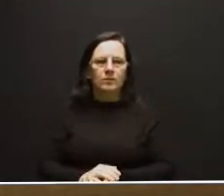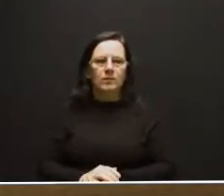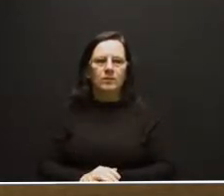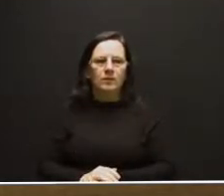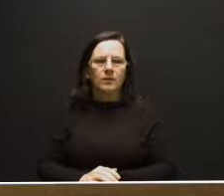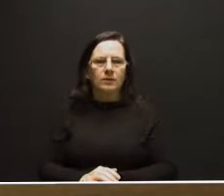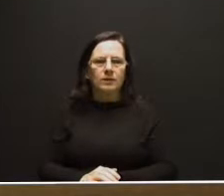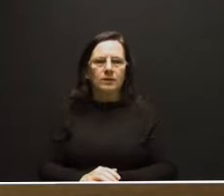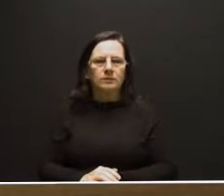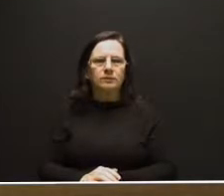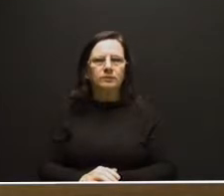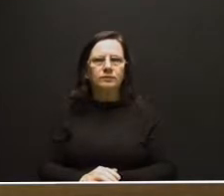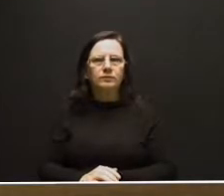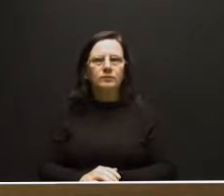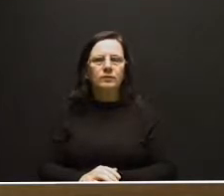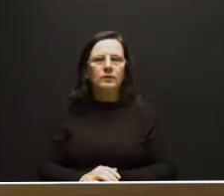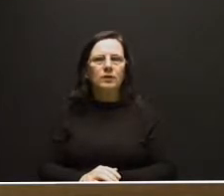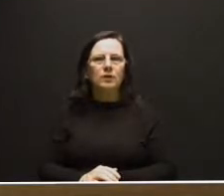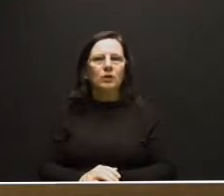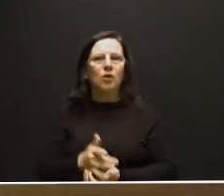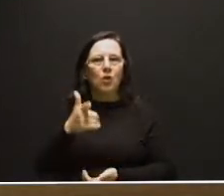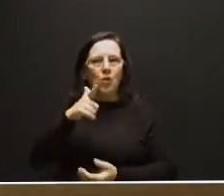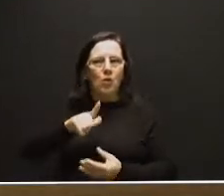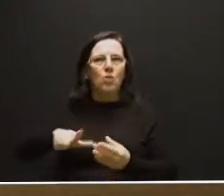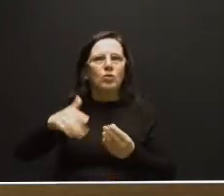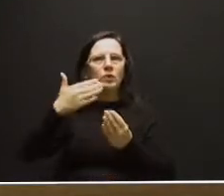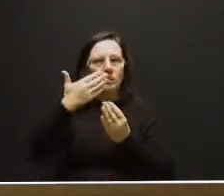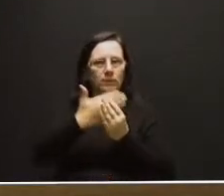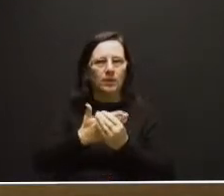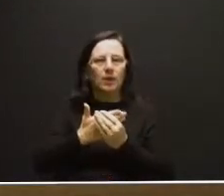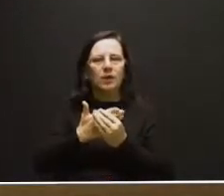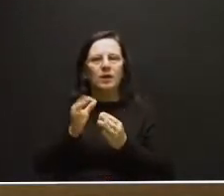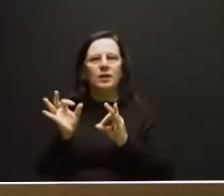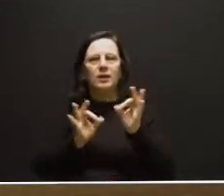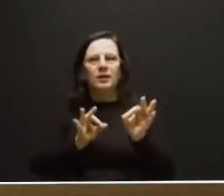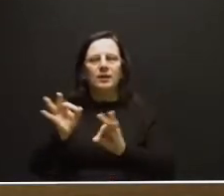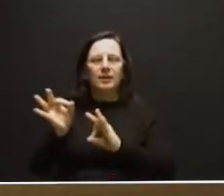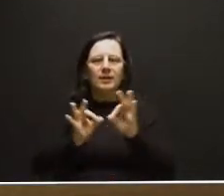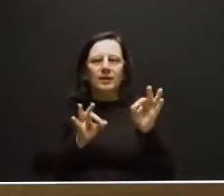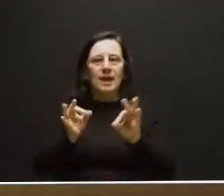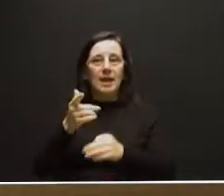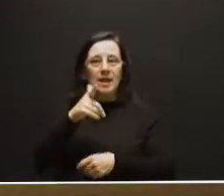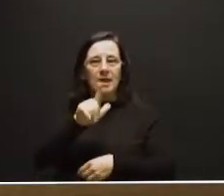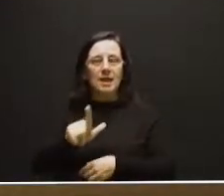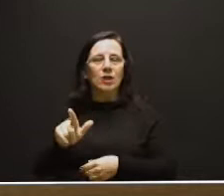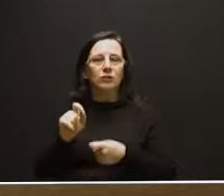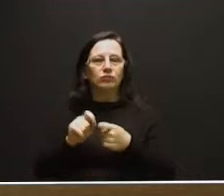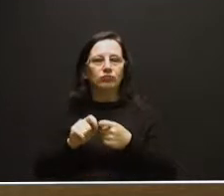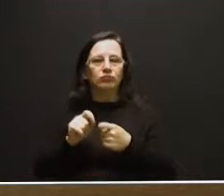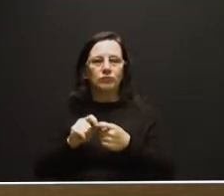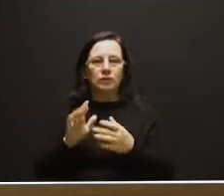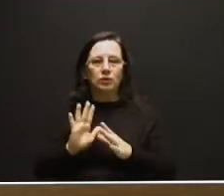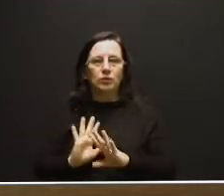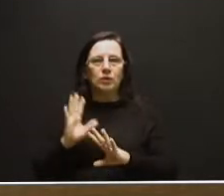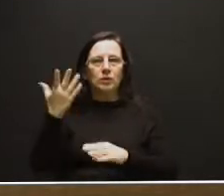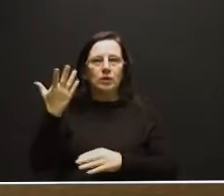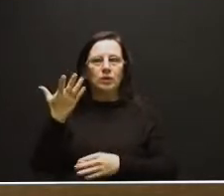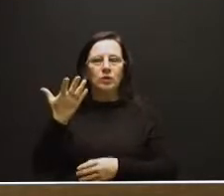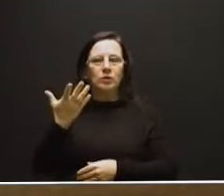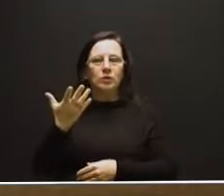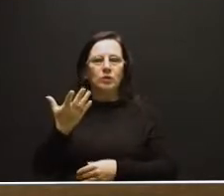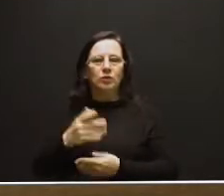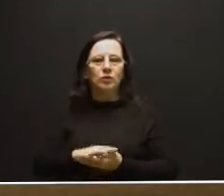na área do planejamento outra pasta que ele tem não desenvolveu ainda o setor e num capacitou